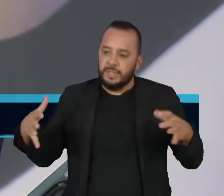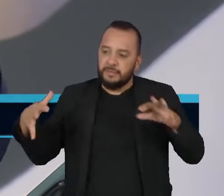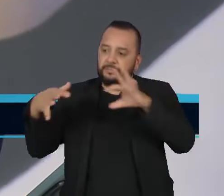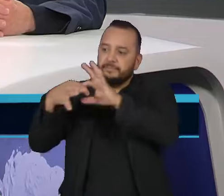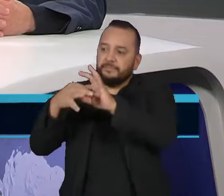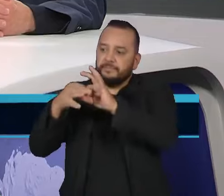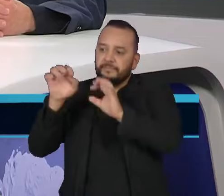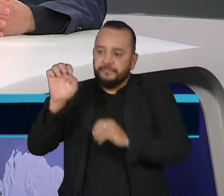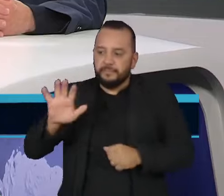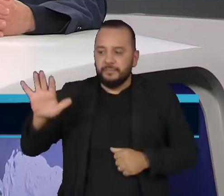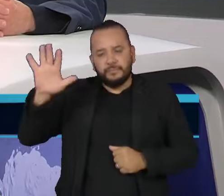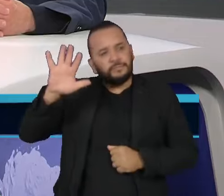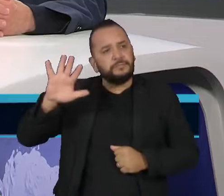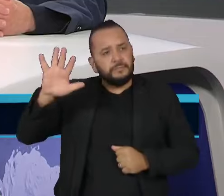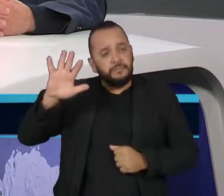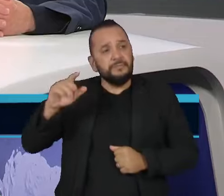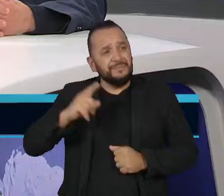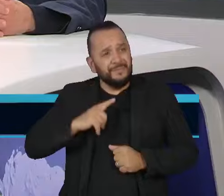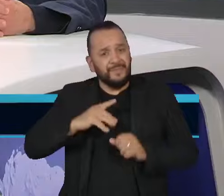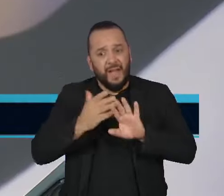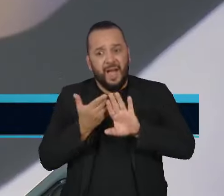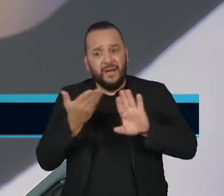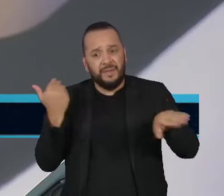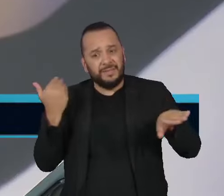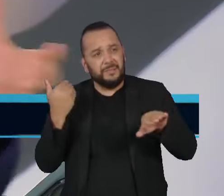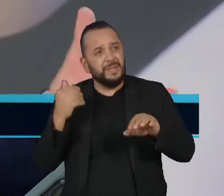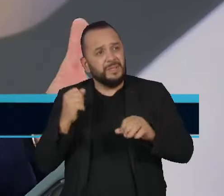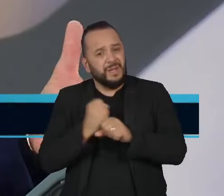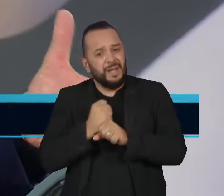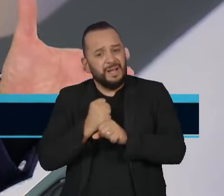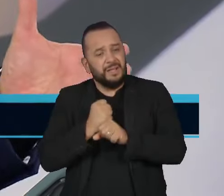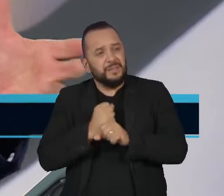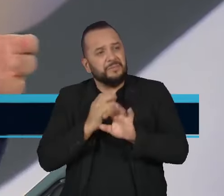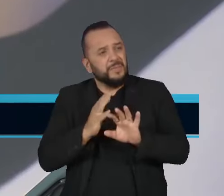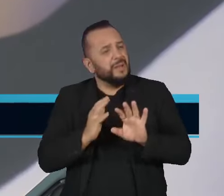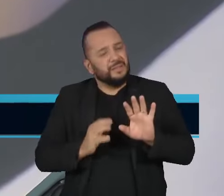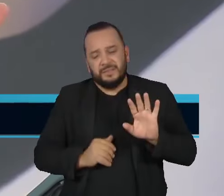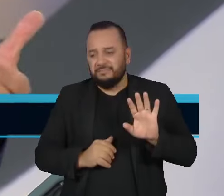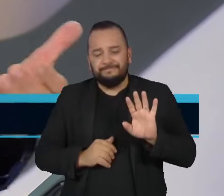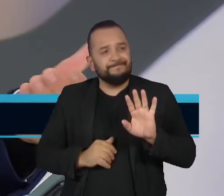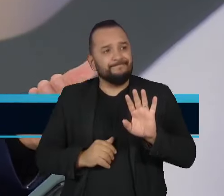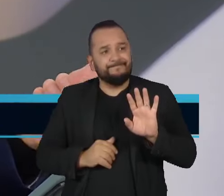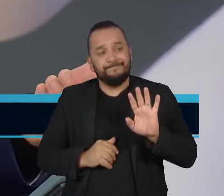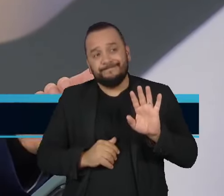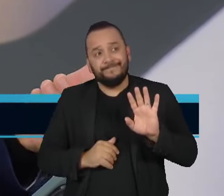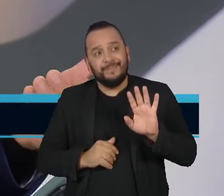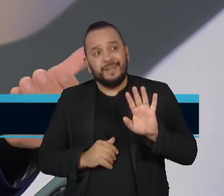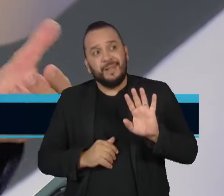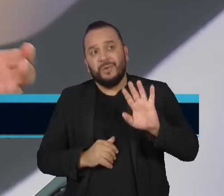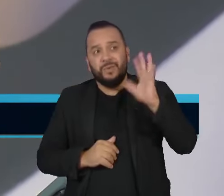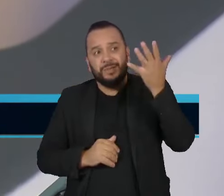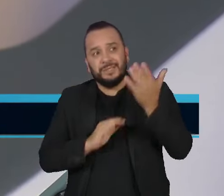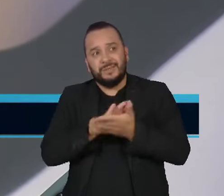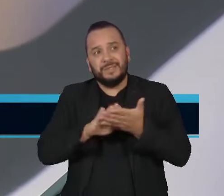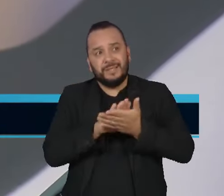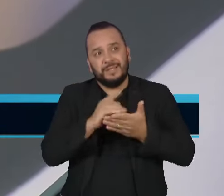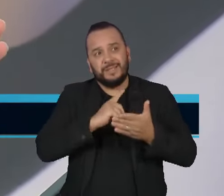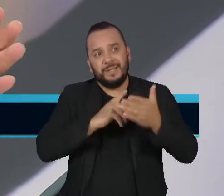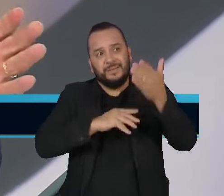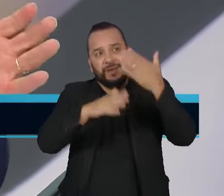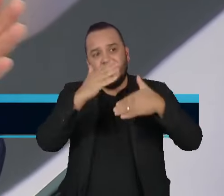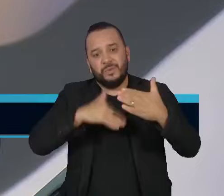de séculos de um afastamento. E, no entanto, isso houve, na verdade, um retrocesso. Nós temos